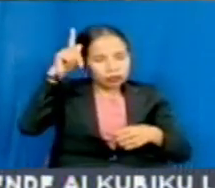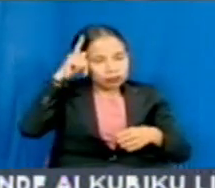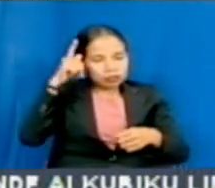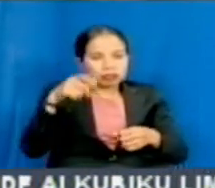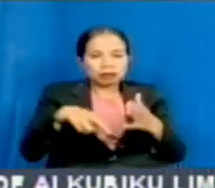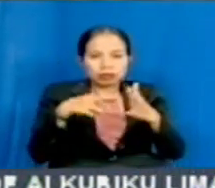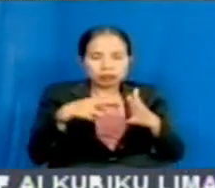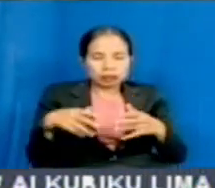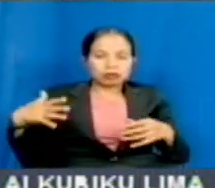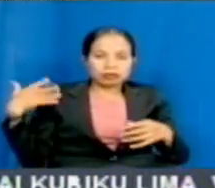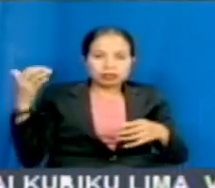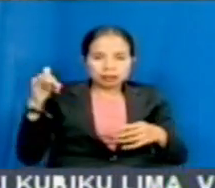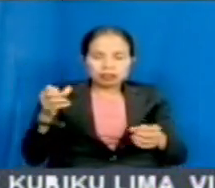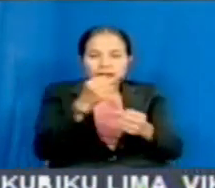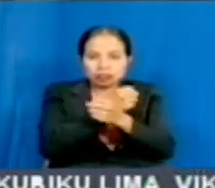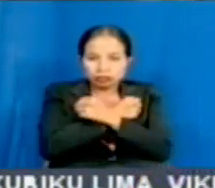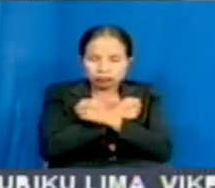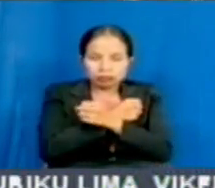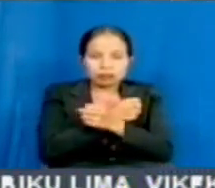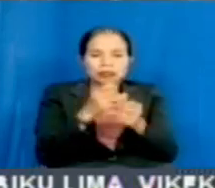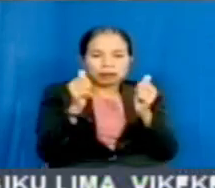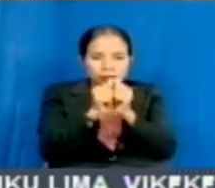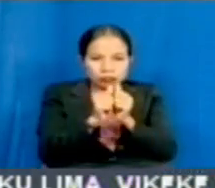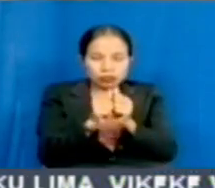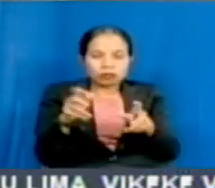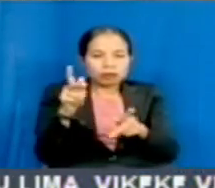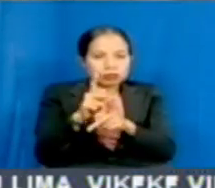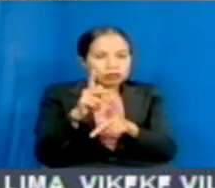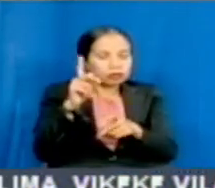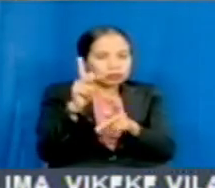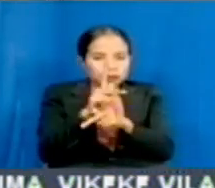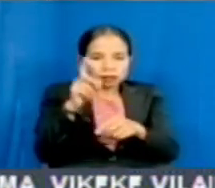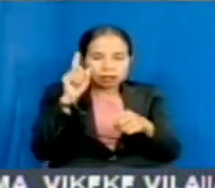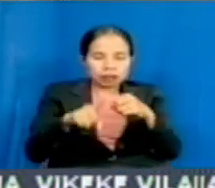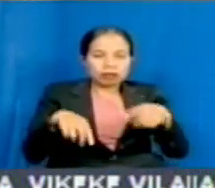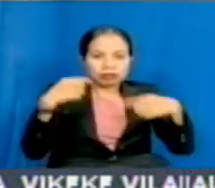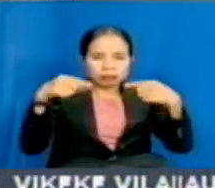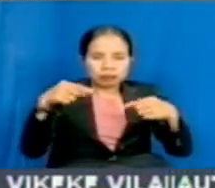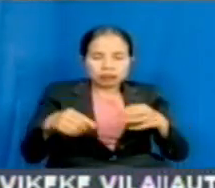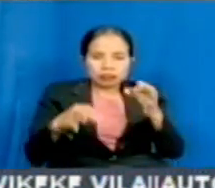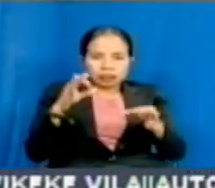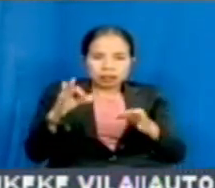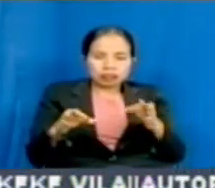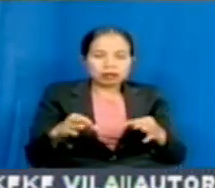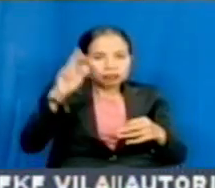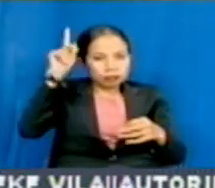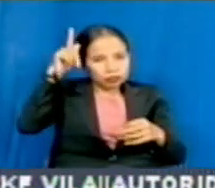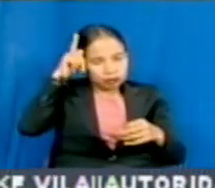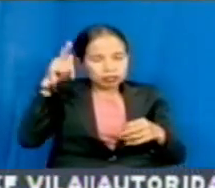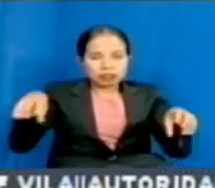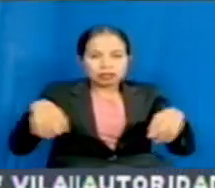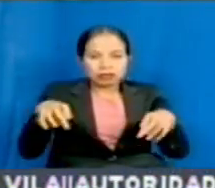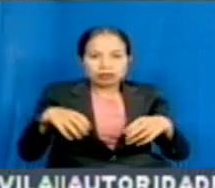estratégia. Juventude sira hadomi malu no evita conflito. Além de ne, cria política e